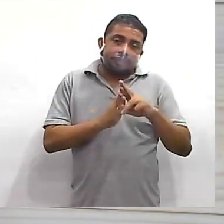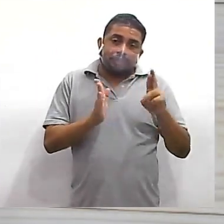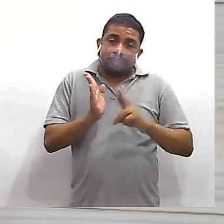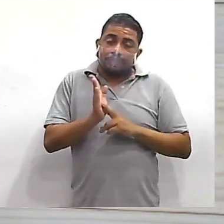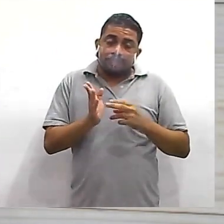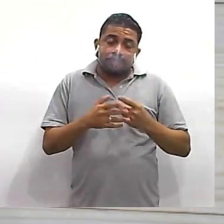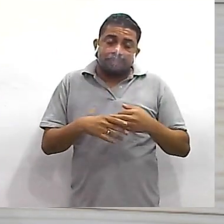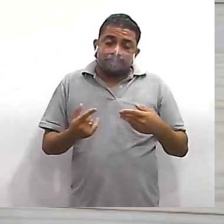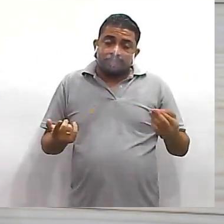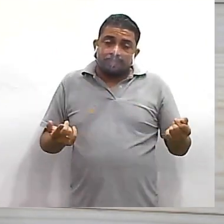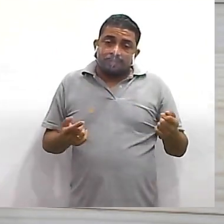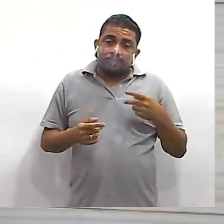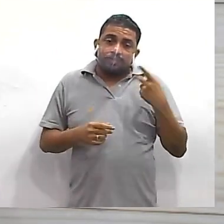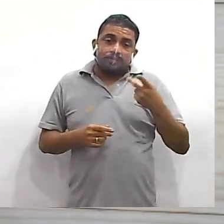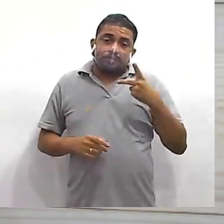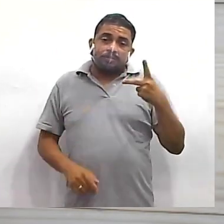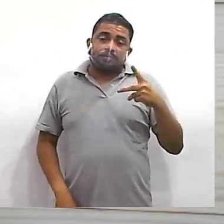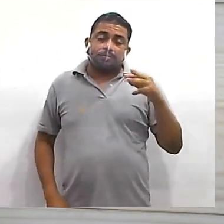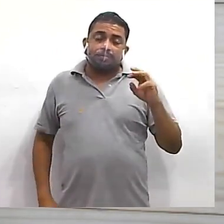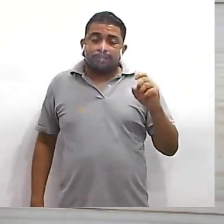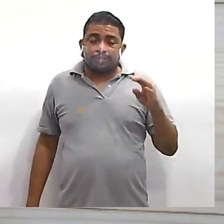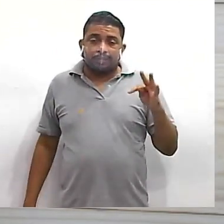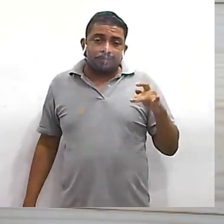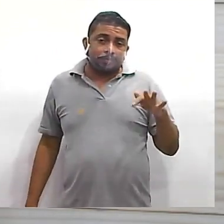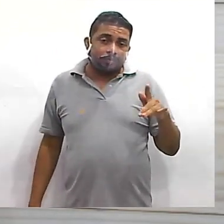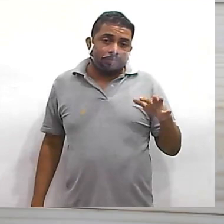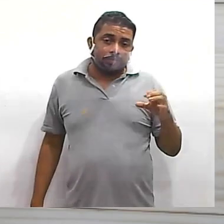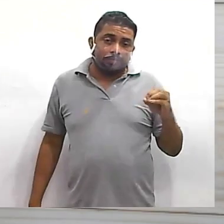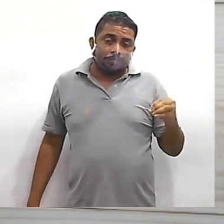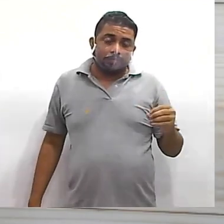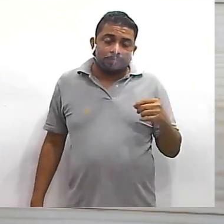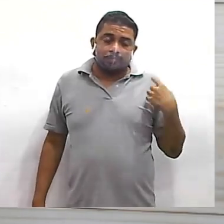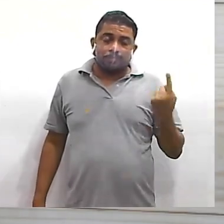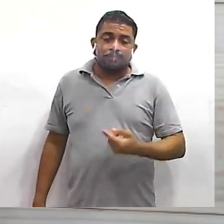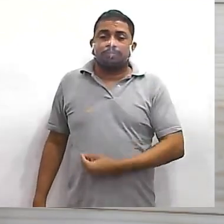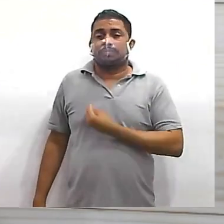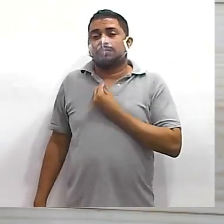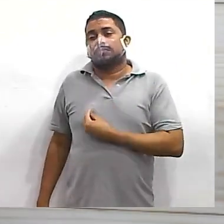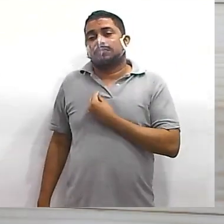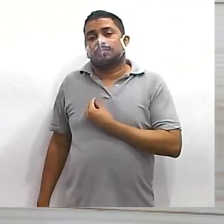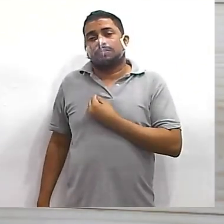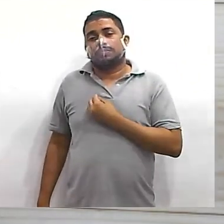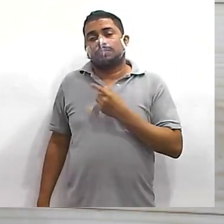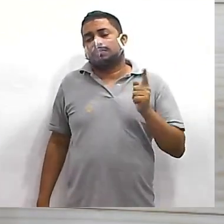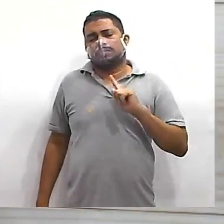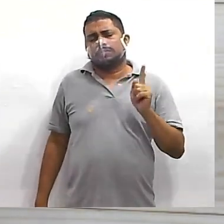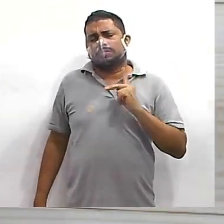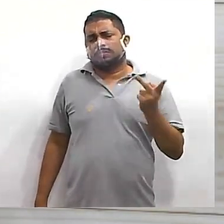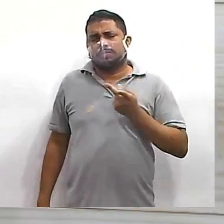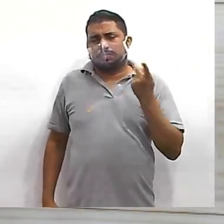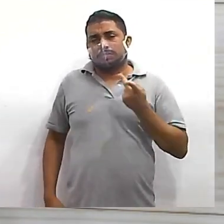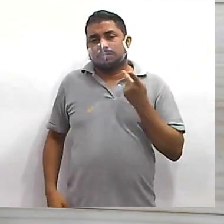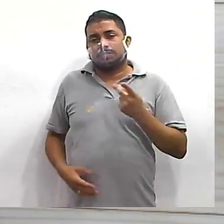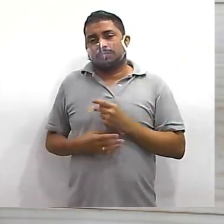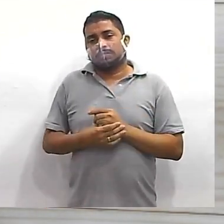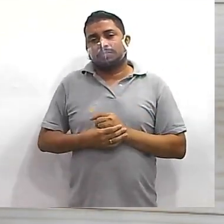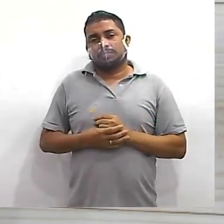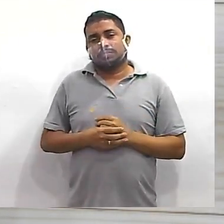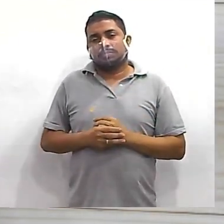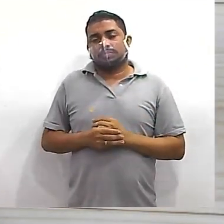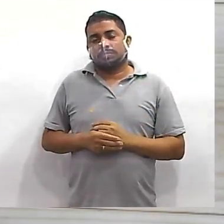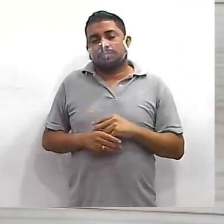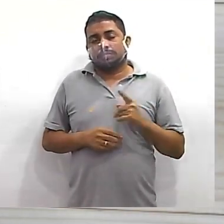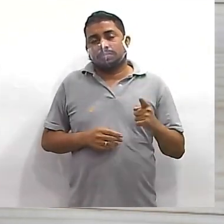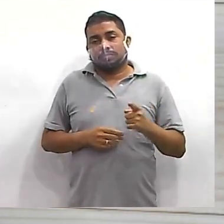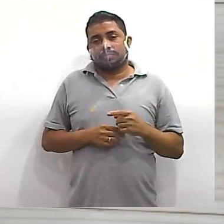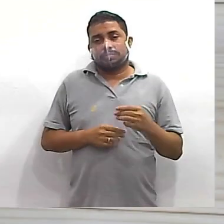gente fala de um protagonismo da nossa vida, da nossa carreira, eu não estou dizendo que os coadjuvantes, que aqueles